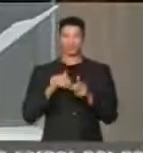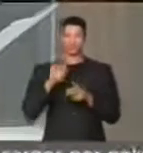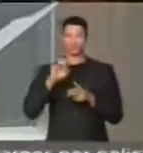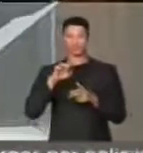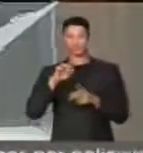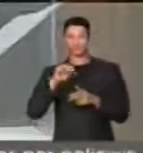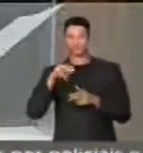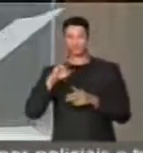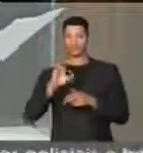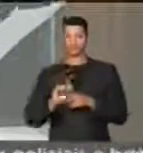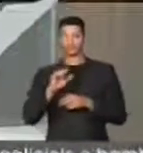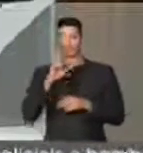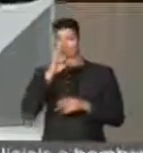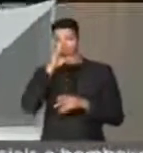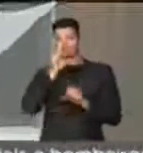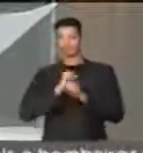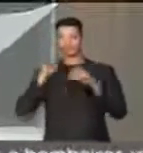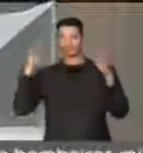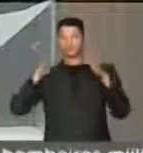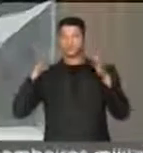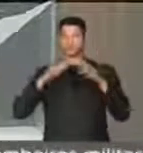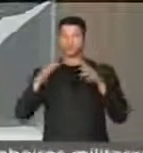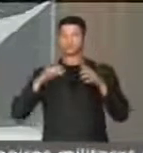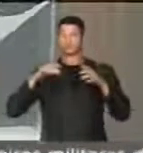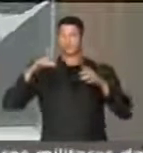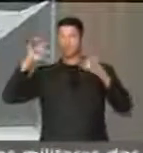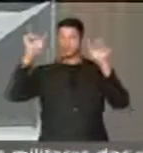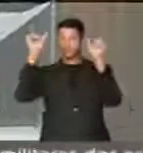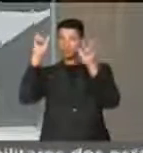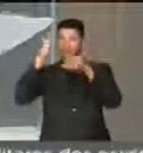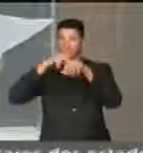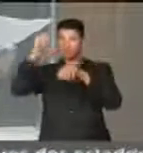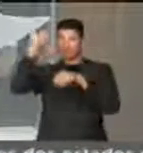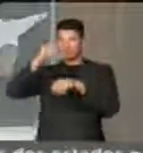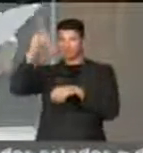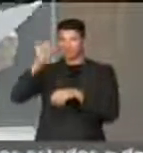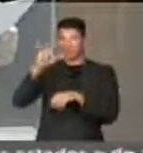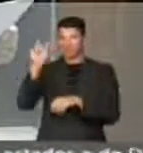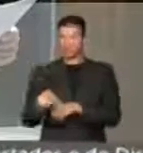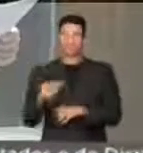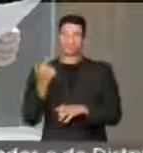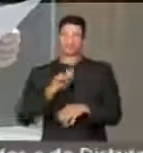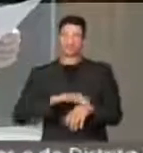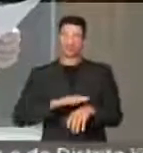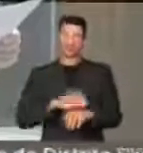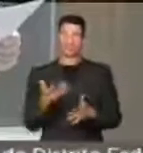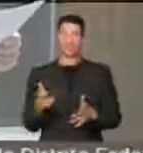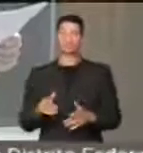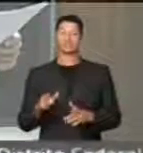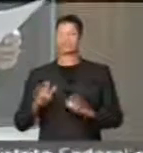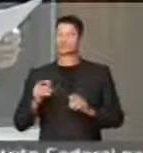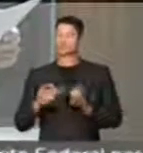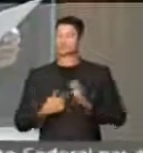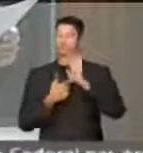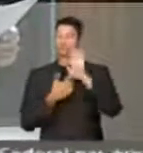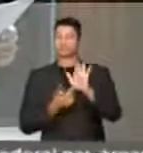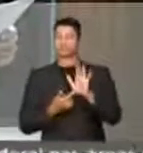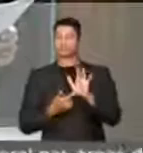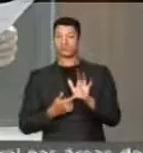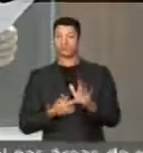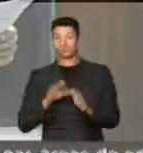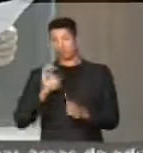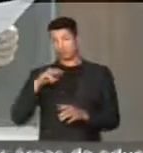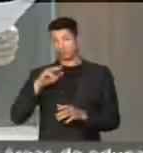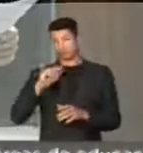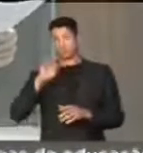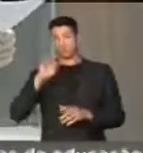climáticos, fortes chuvas, vendavais, quedas de granizo, ocorrências de geadas fora de época, tem um levantamento da